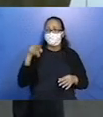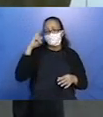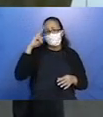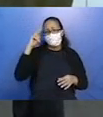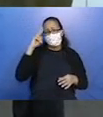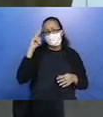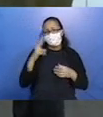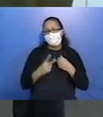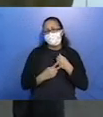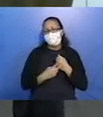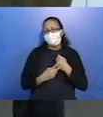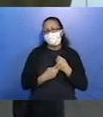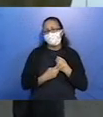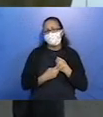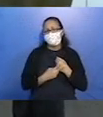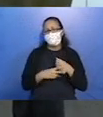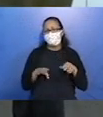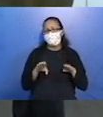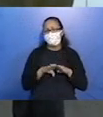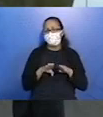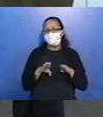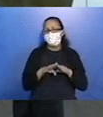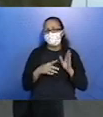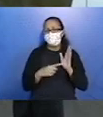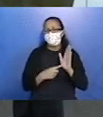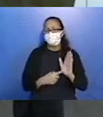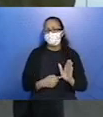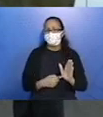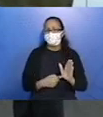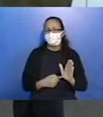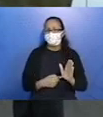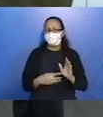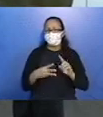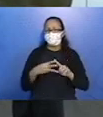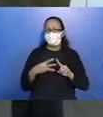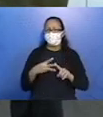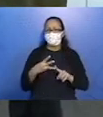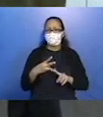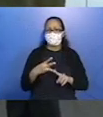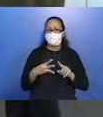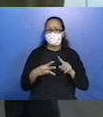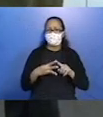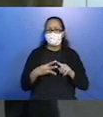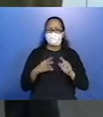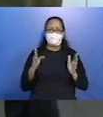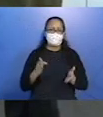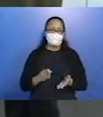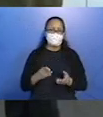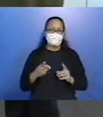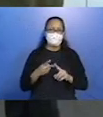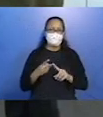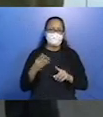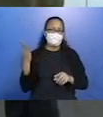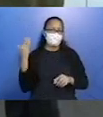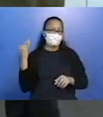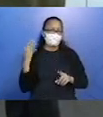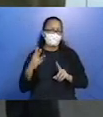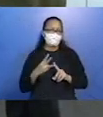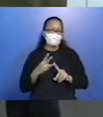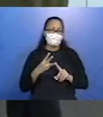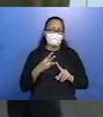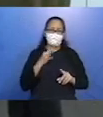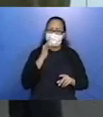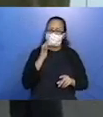verbos? Também indicam presente, passado e futuro. No presente, o que acontece